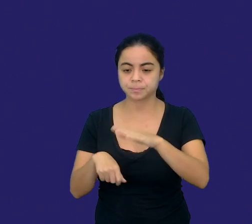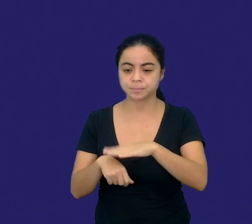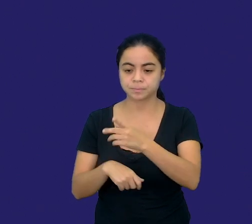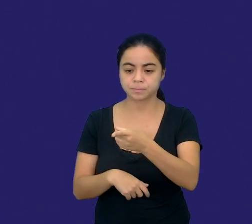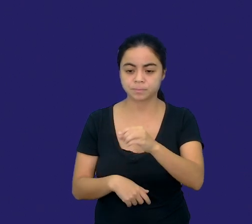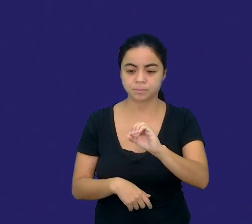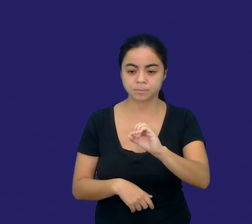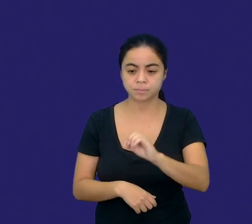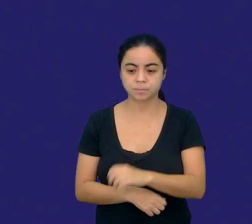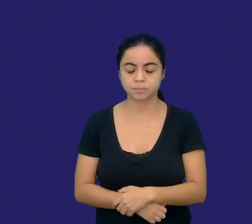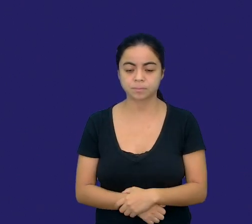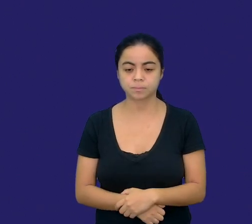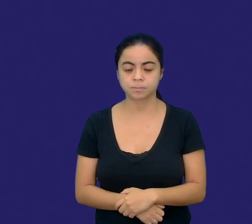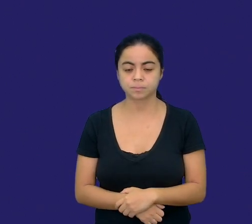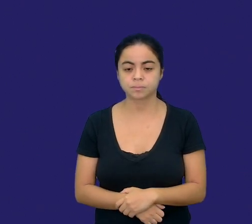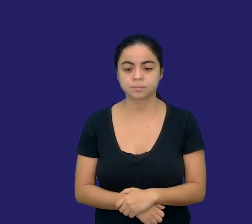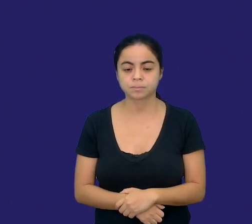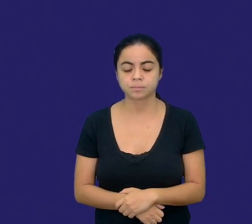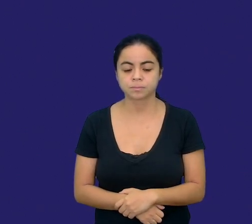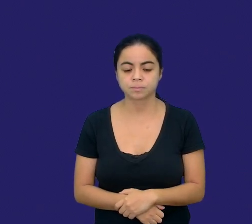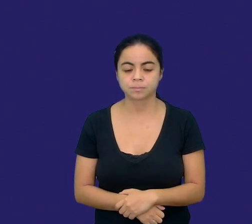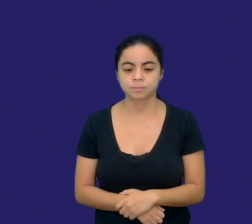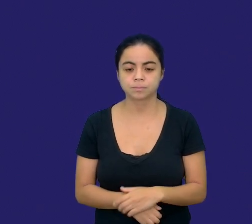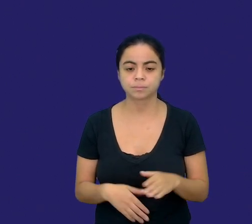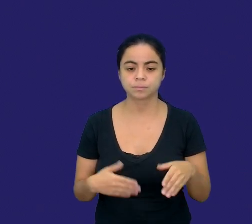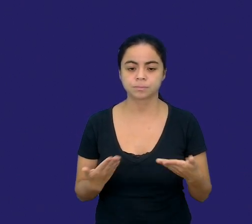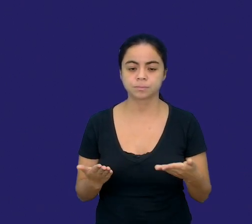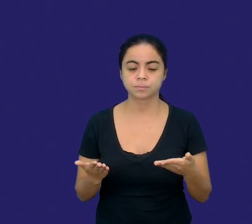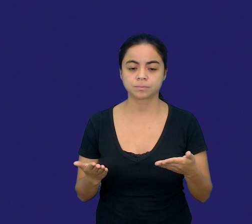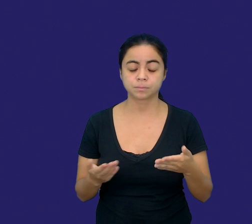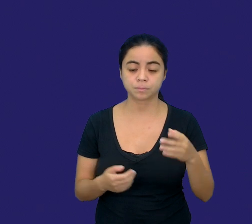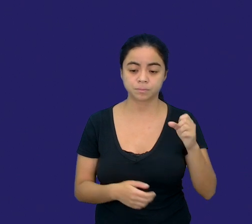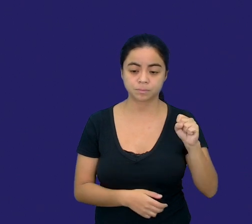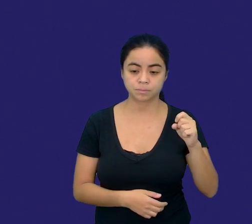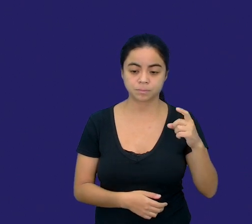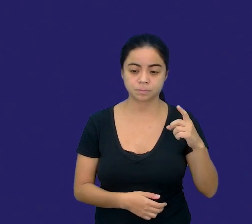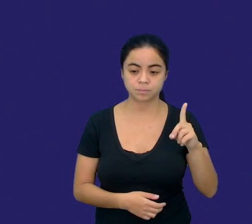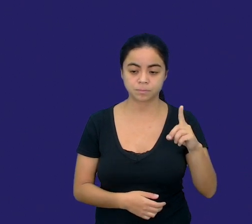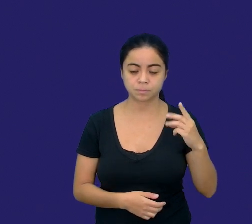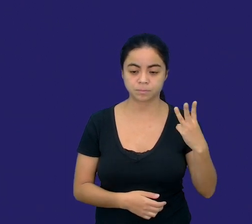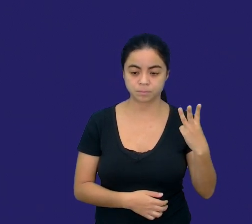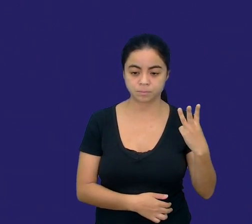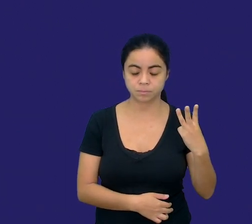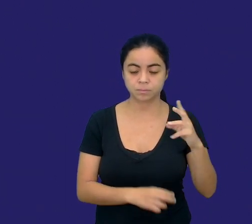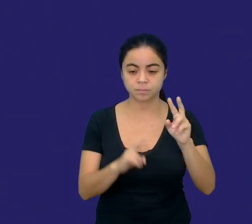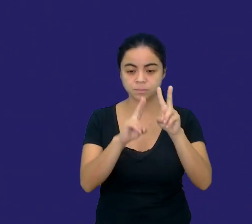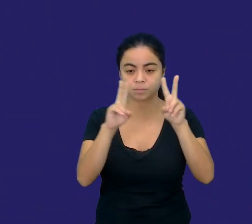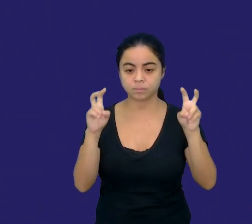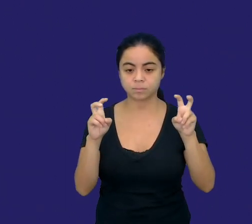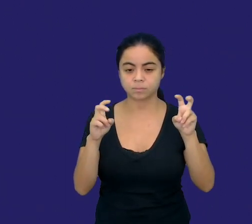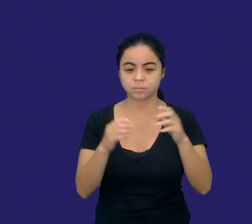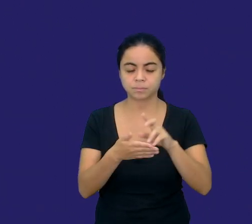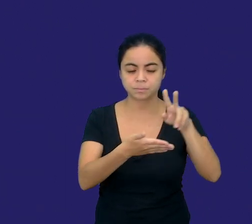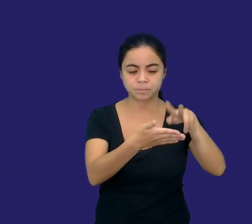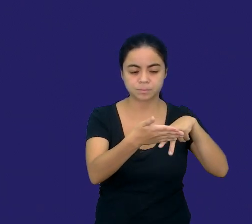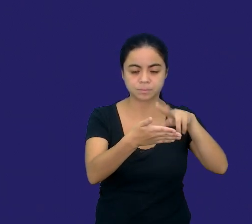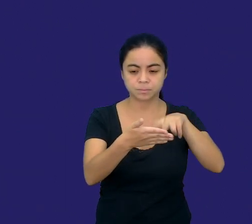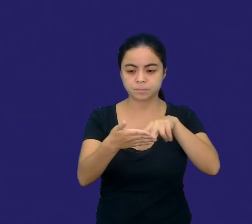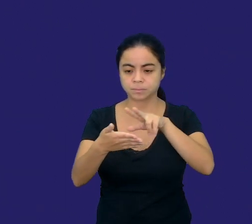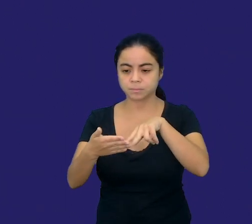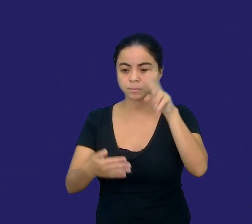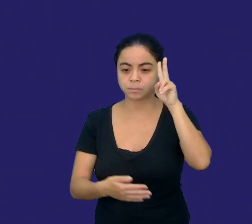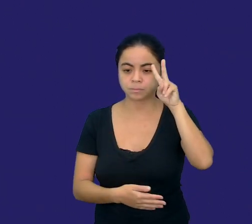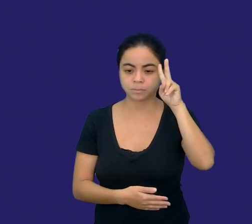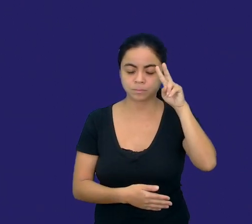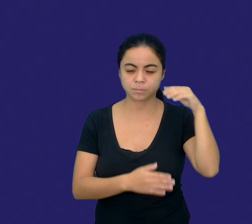em Ação. Essa sequência didática 3, professores, como eu disse, tratará sobre leitura de contos